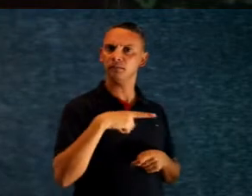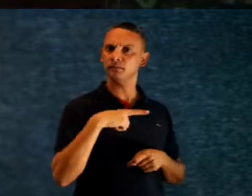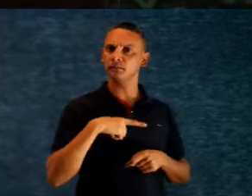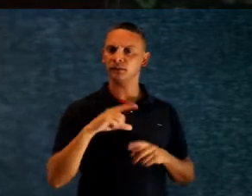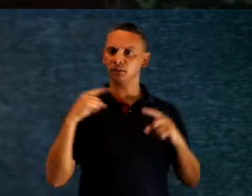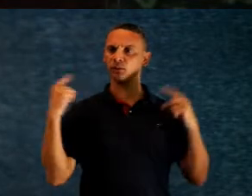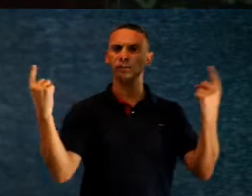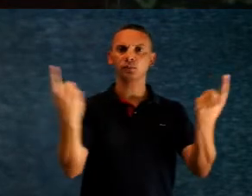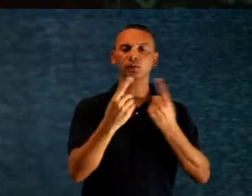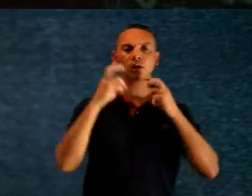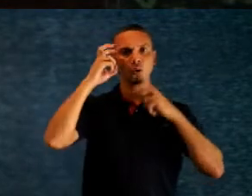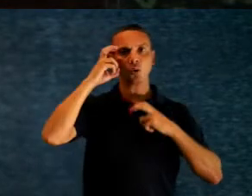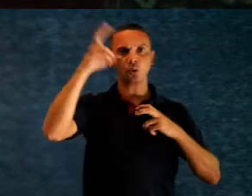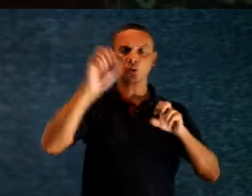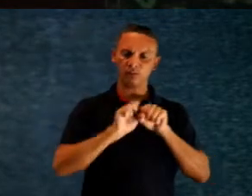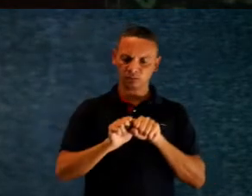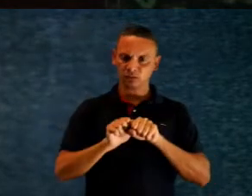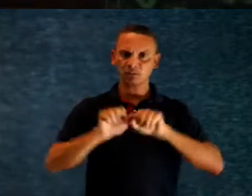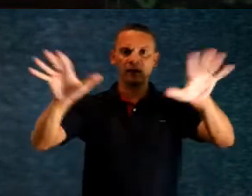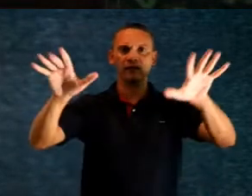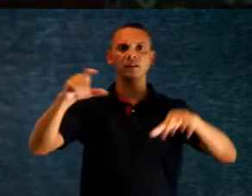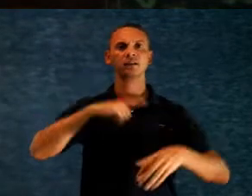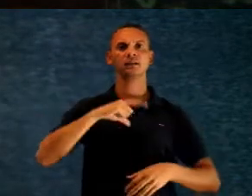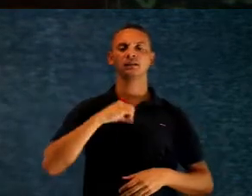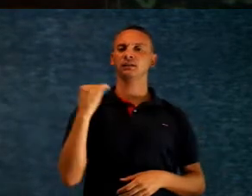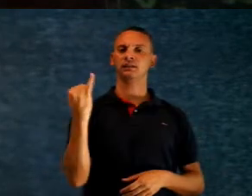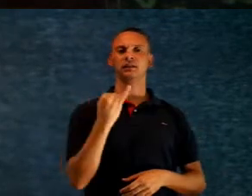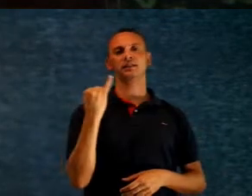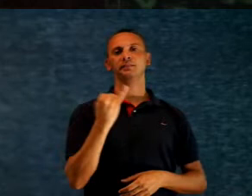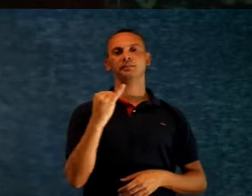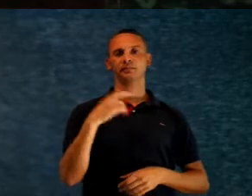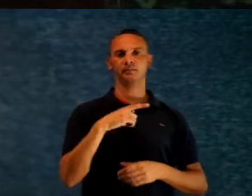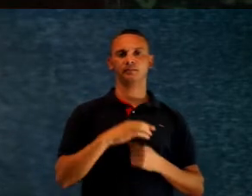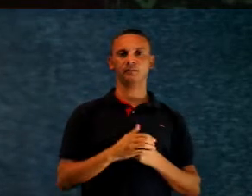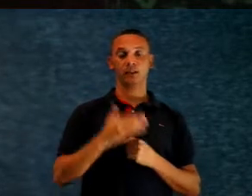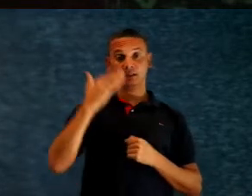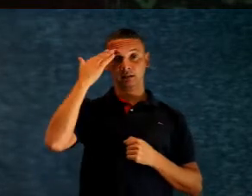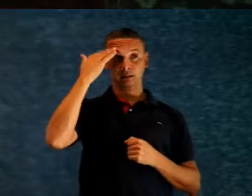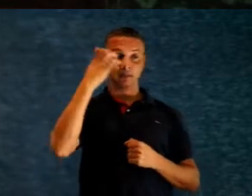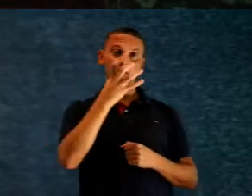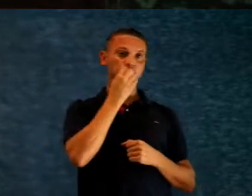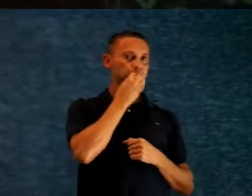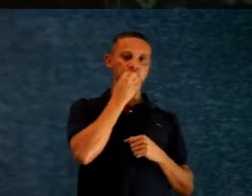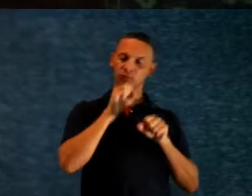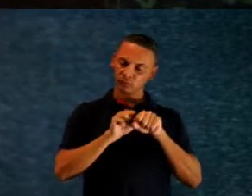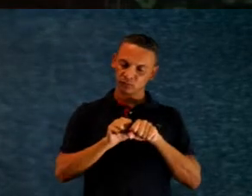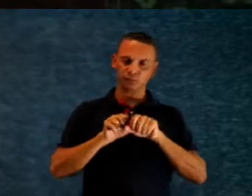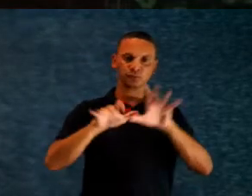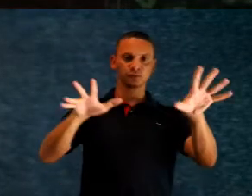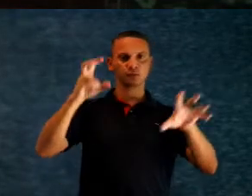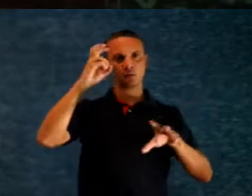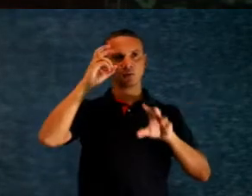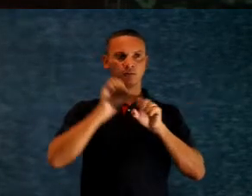centro gerador de cultura, tem de ser um centro difusor do saber. E a Academia Mineira de Letras faz